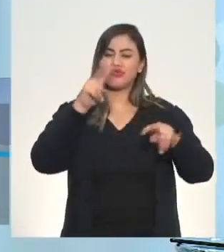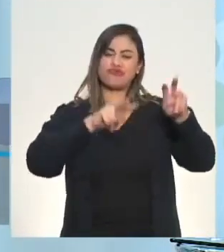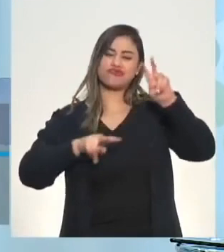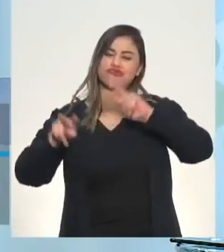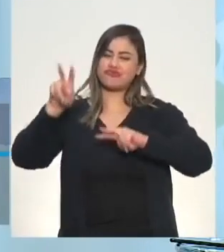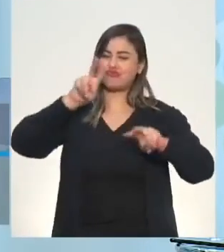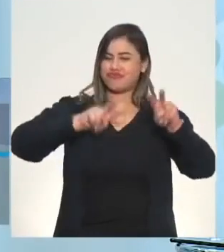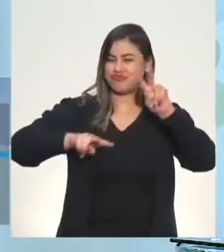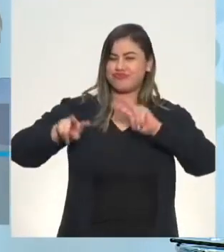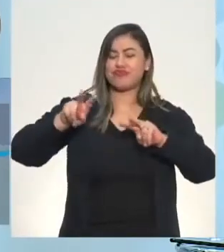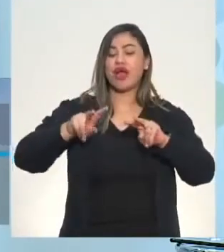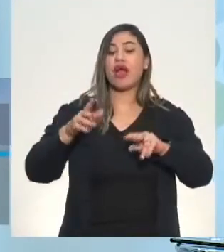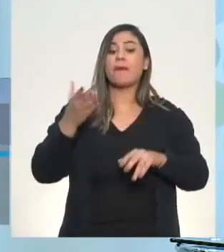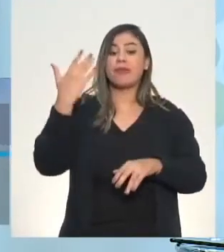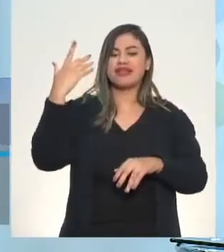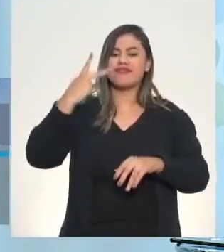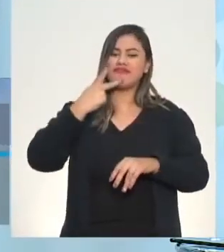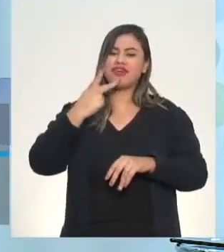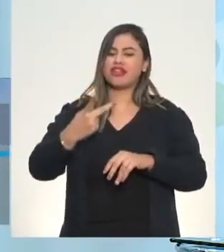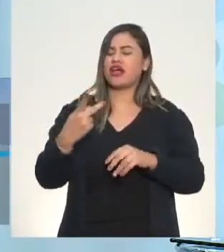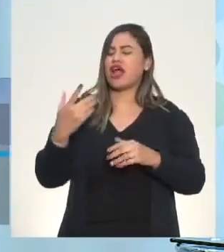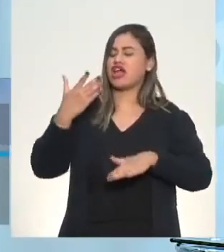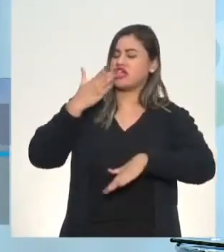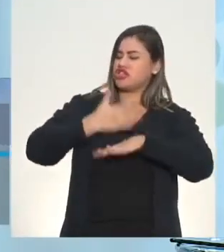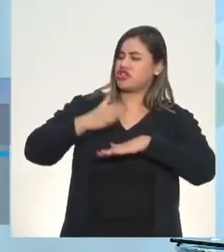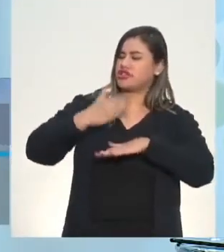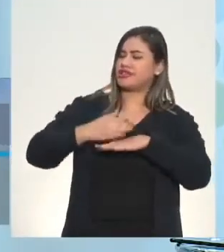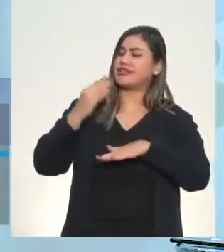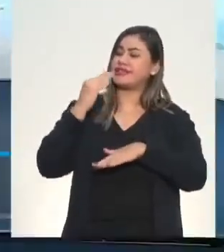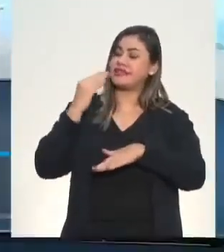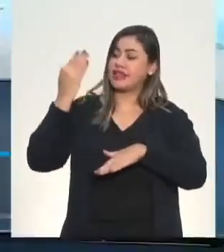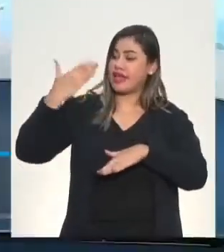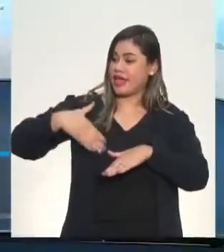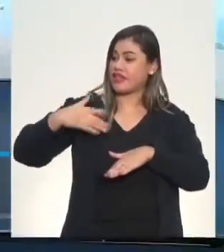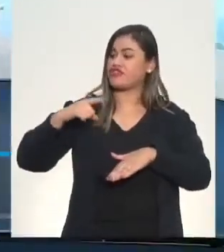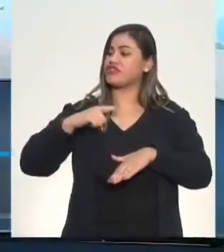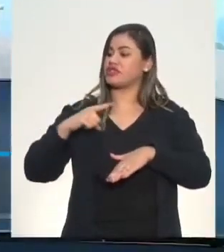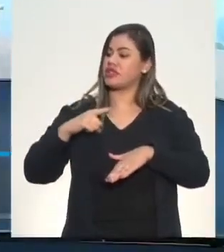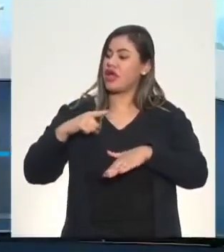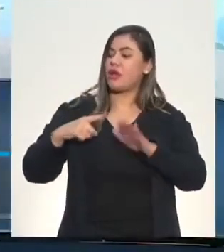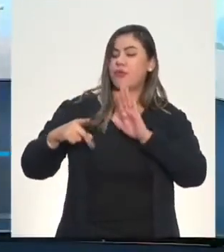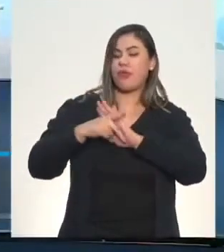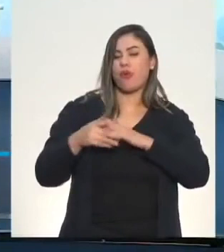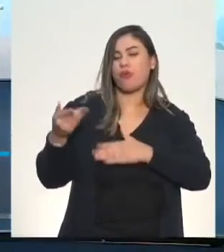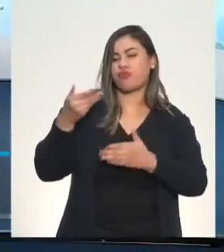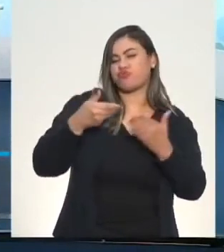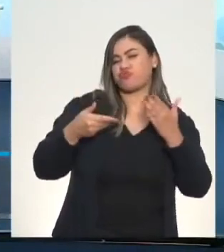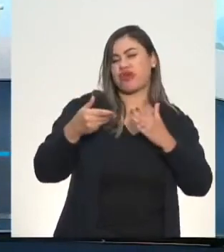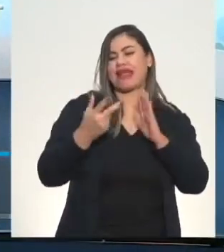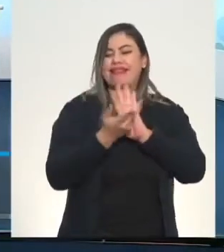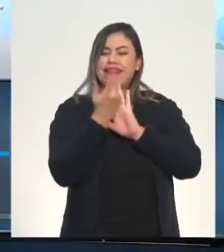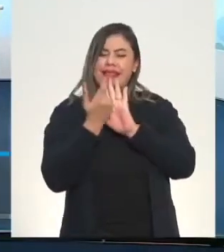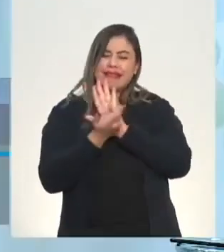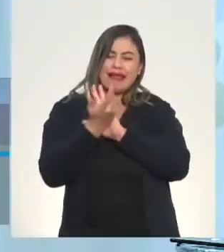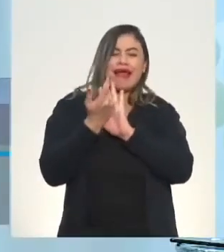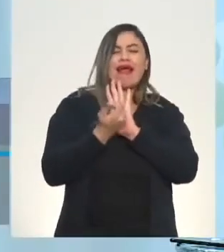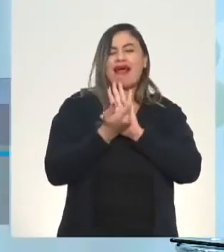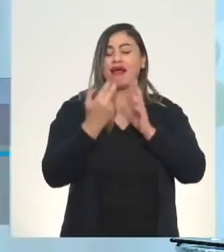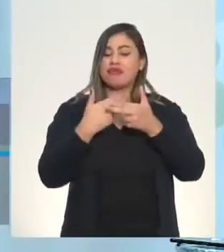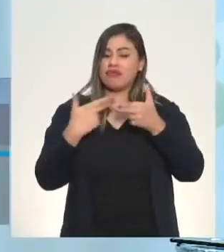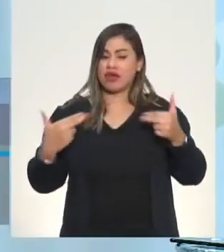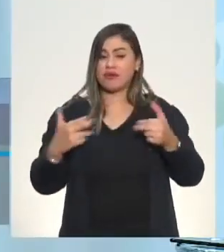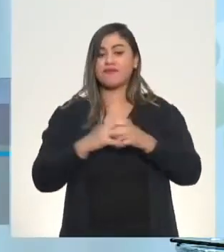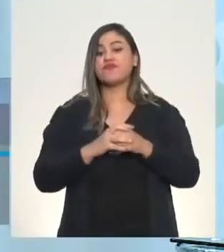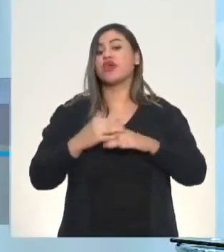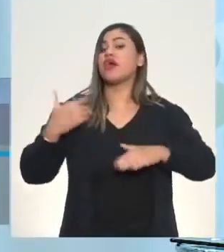estava comentando outro dia, quando a gente faz testes psicotécnicos, aparece muito essa relação aí, né, de figurinhas, tal, aquela coisa. Então,